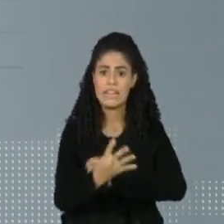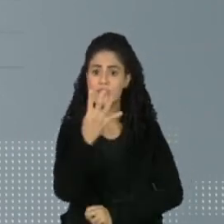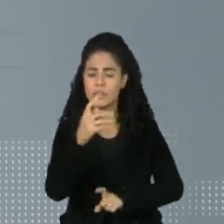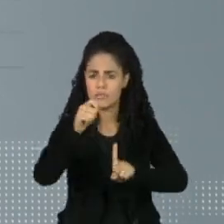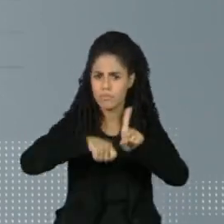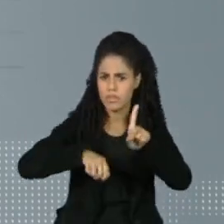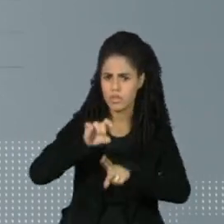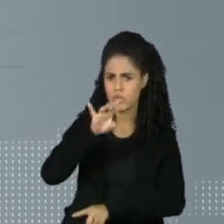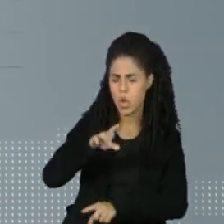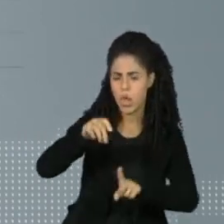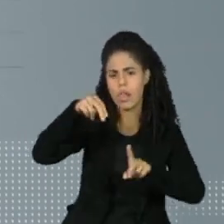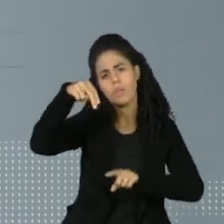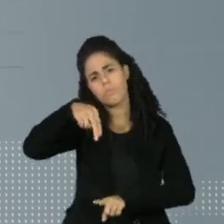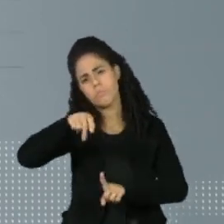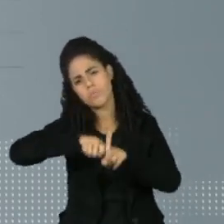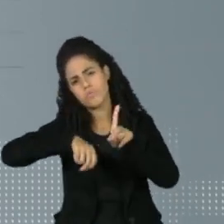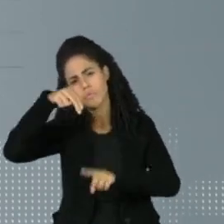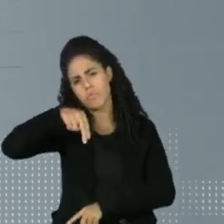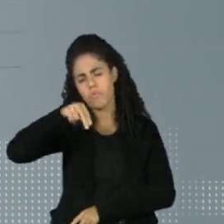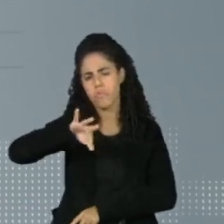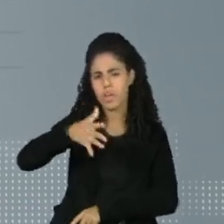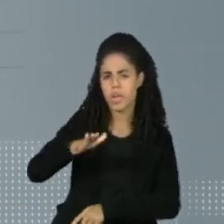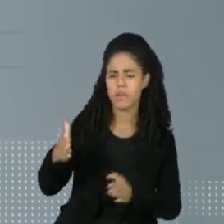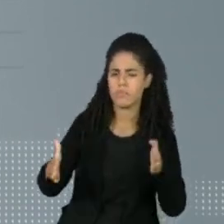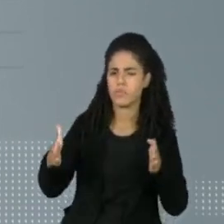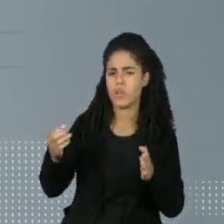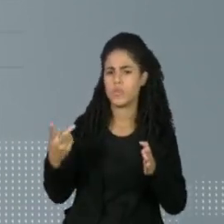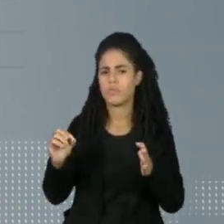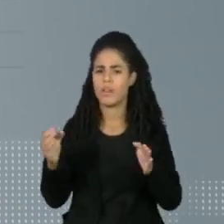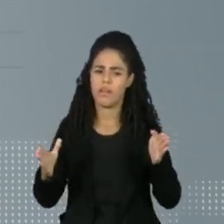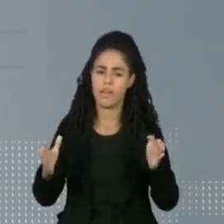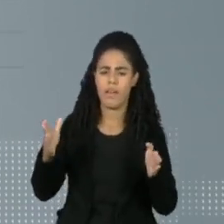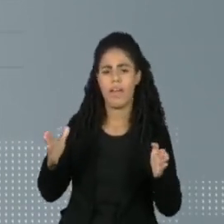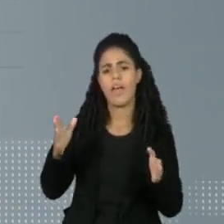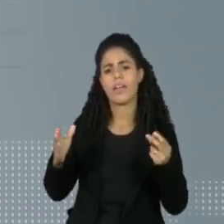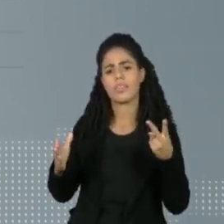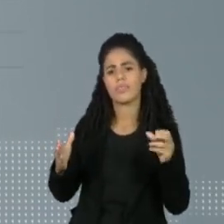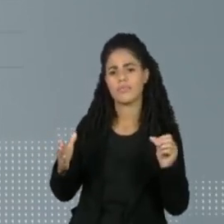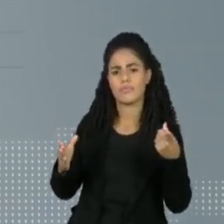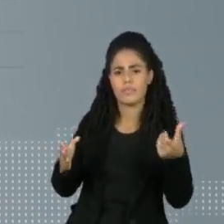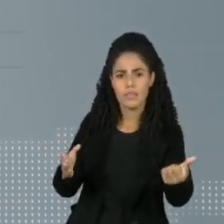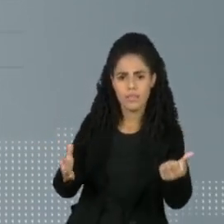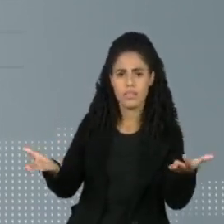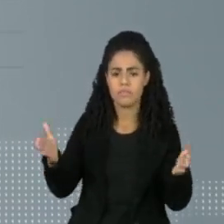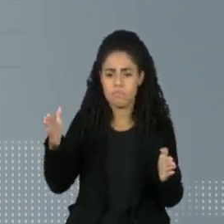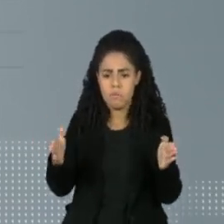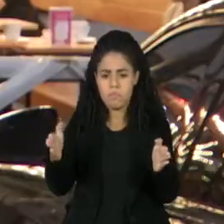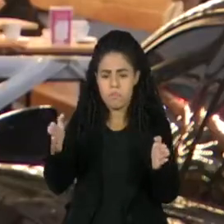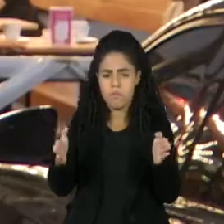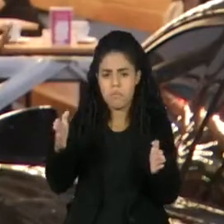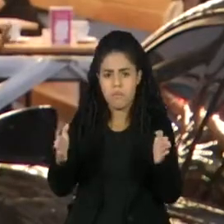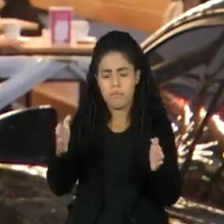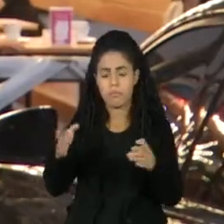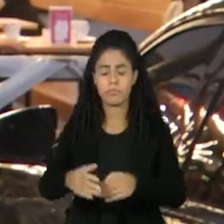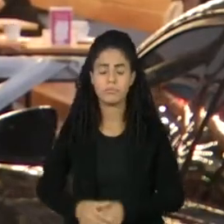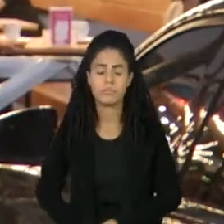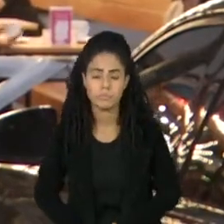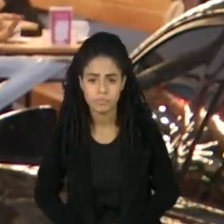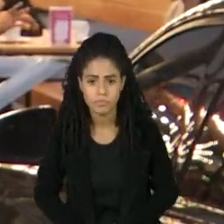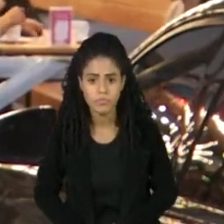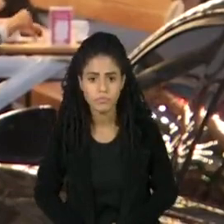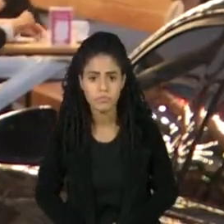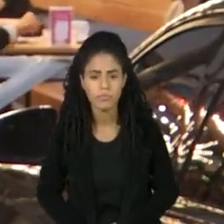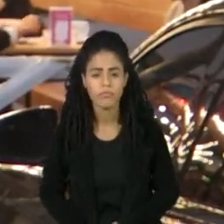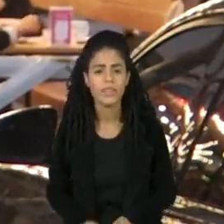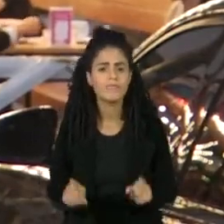4 meses entre novembro de 2015 e fevereiro de 2016, em plena recessão. O que ocorre é